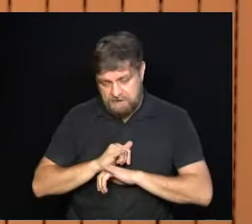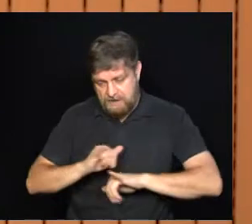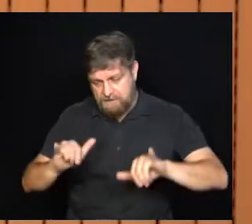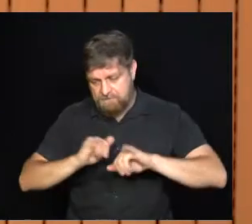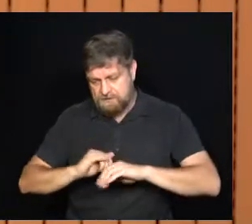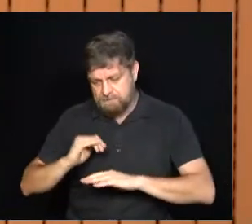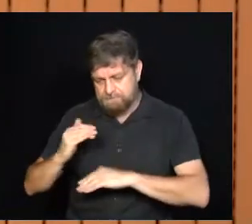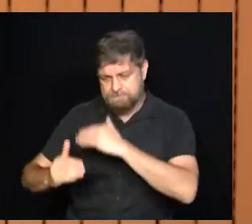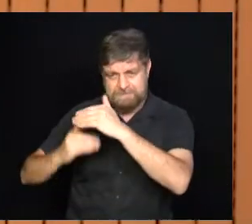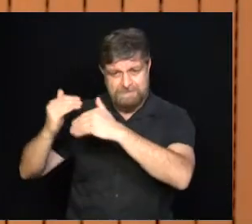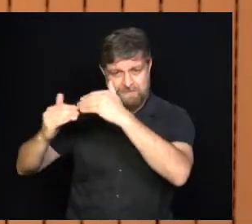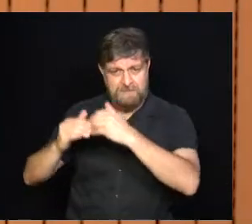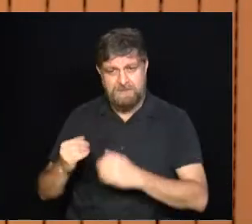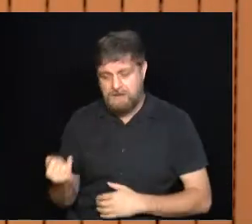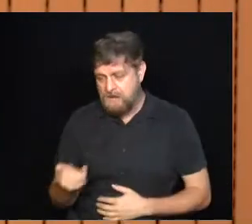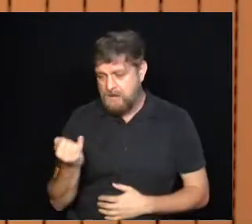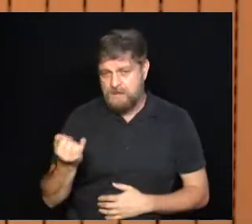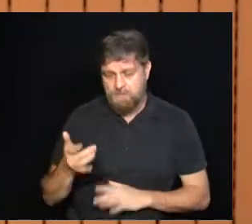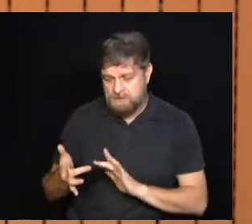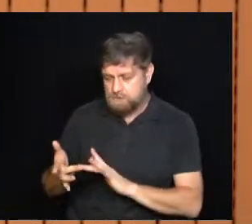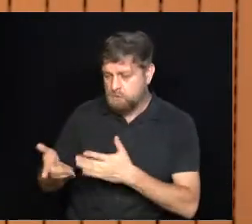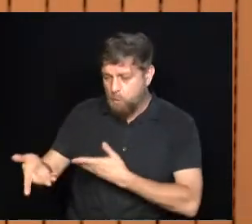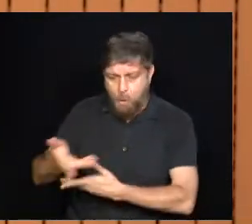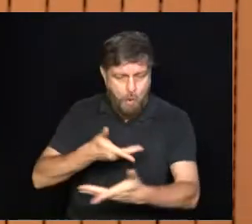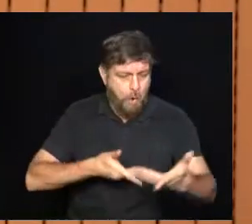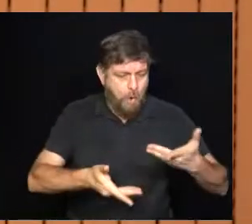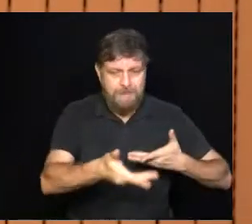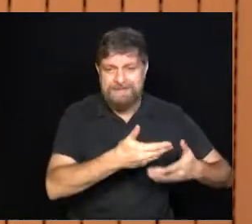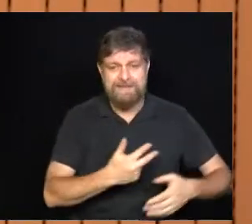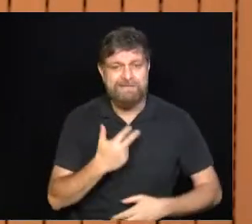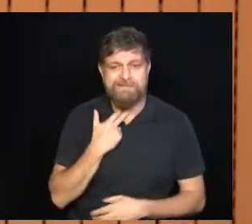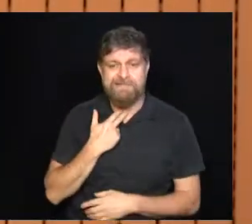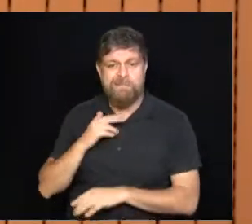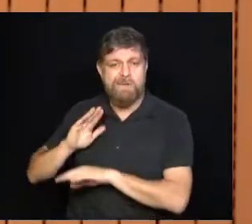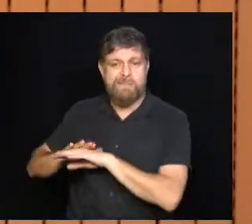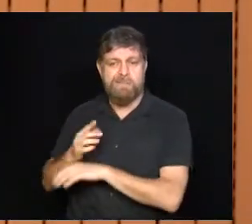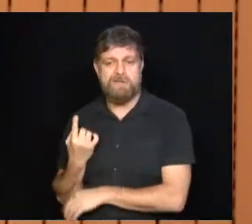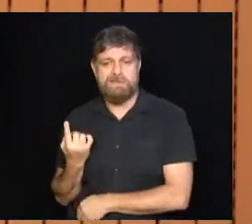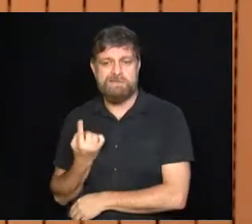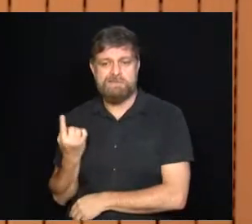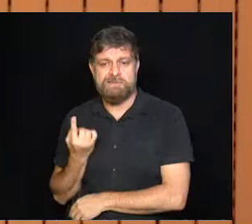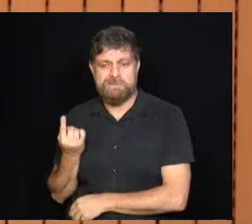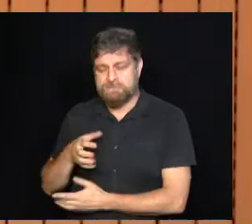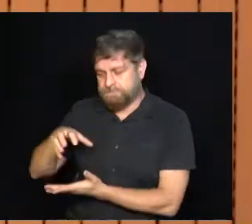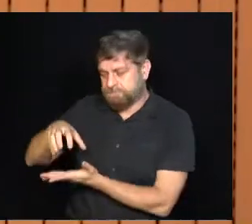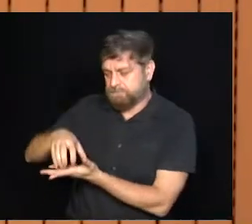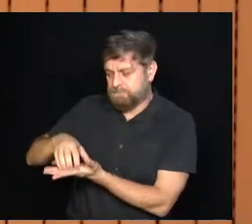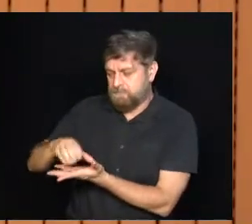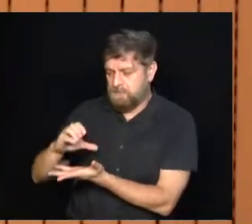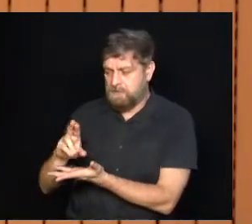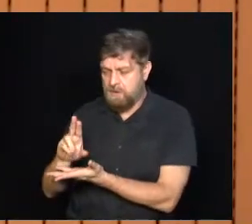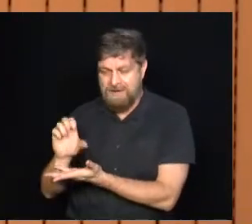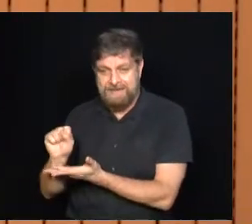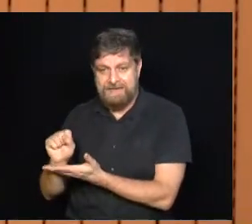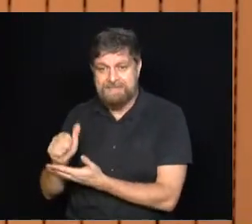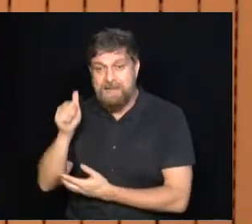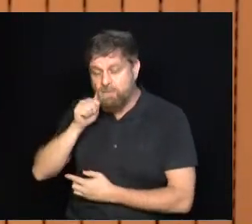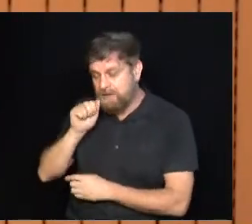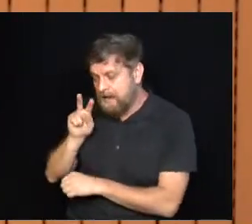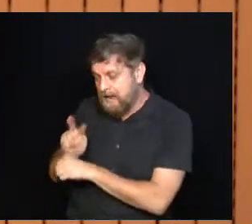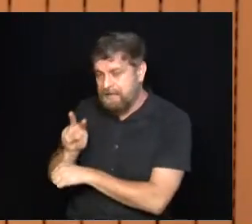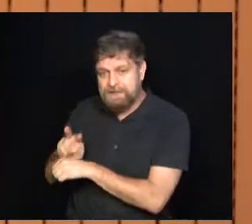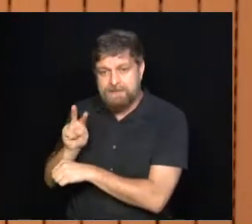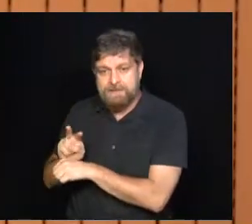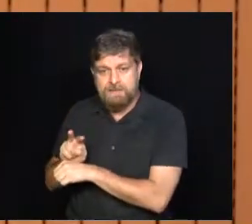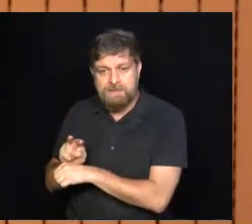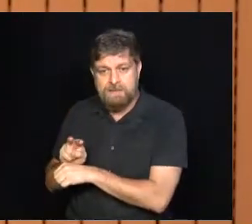que todas as áreas dialoguem. Não dá para, ali, o CRAS, CREAS e SARAEME atender uma mulher e